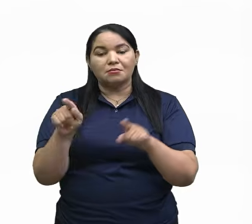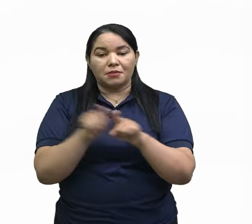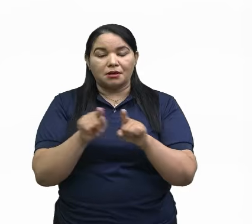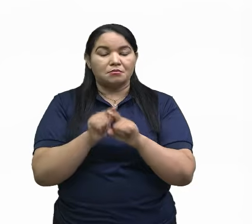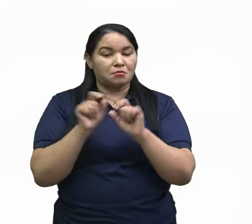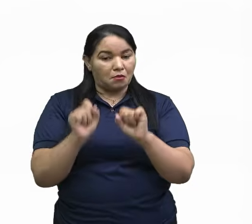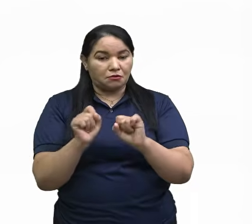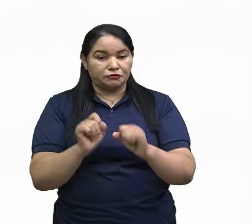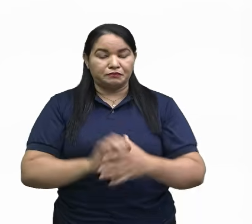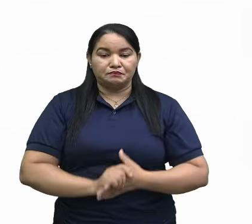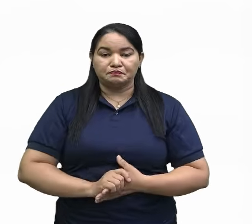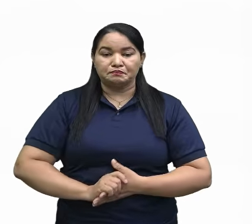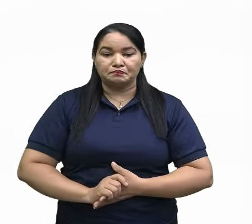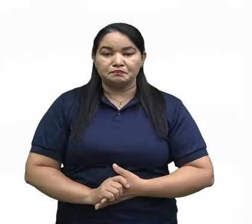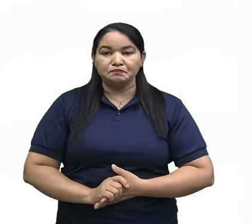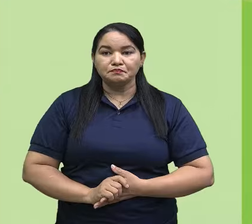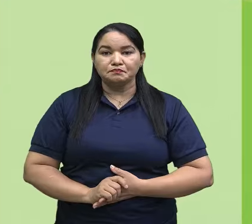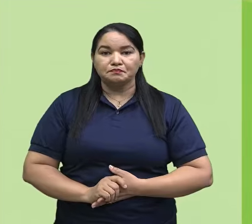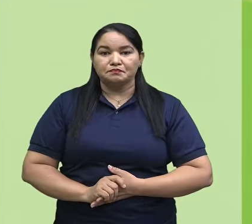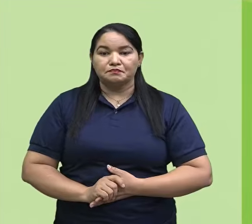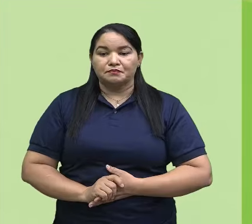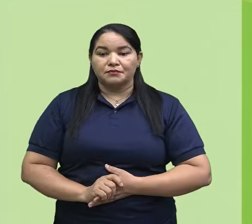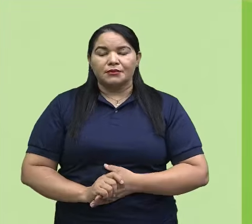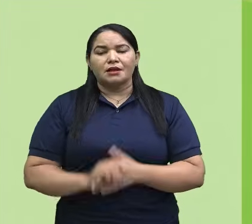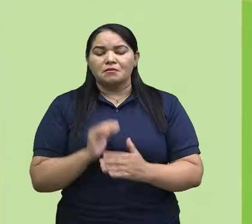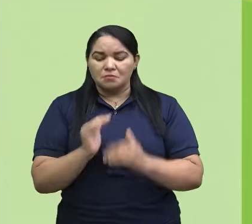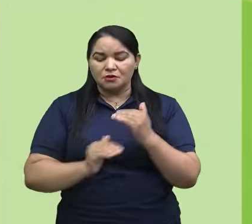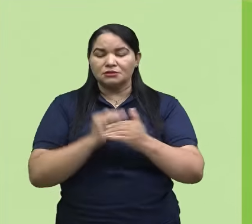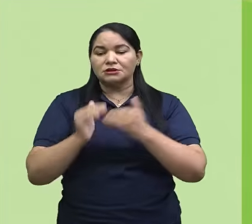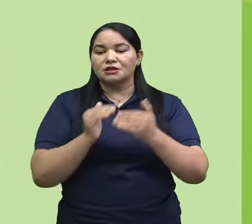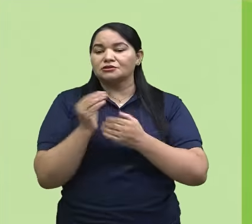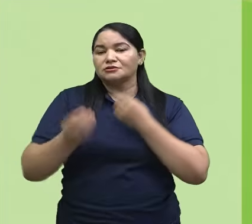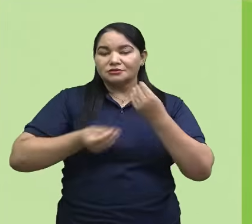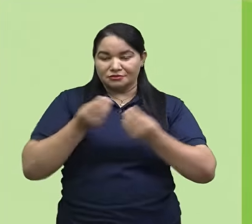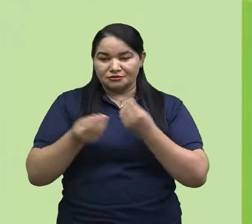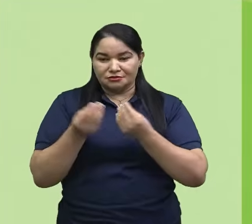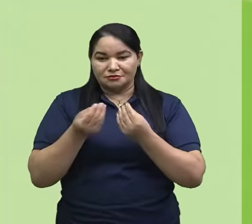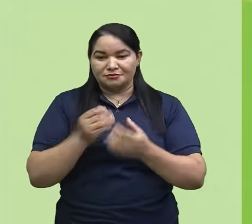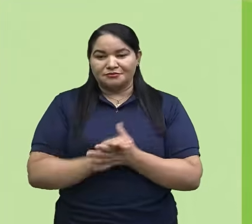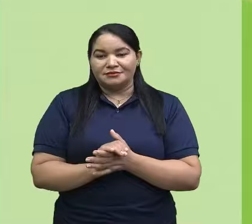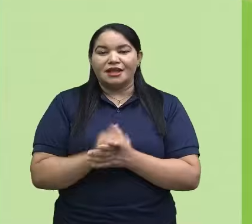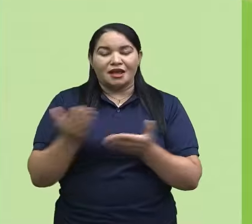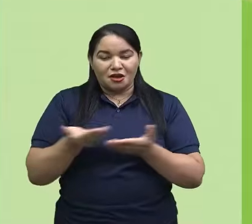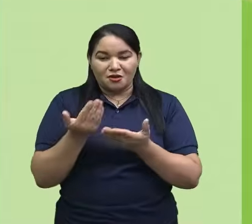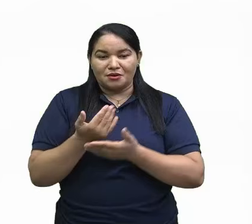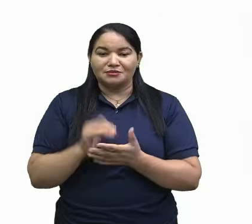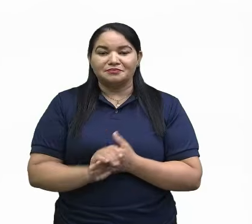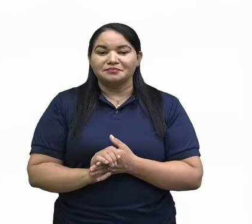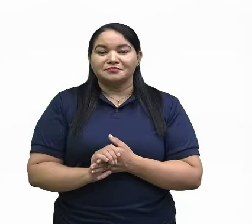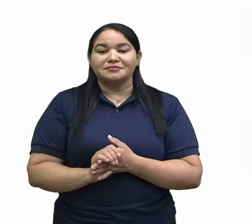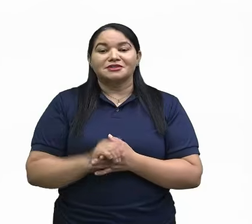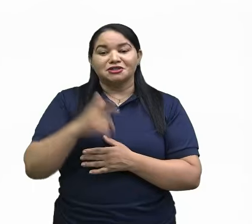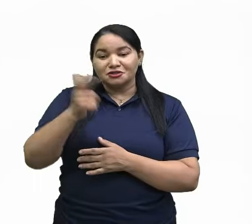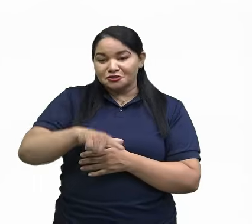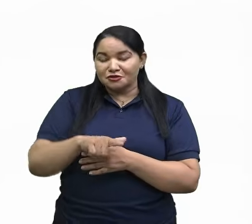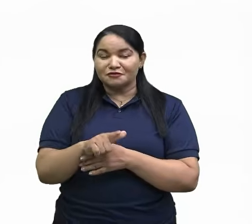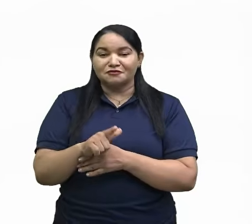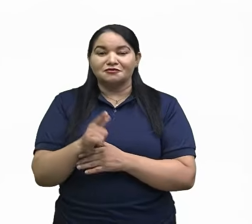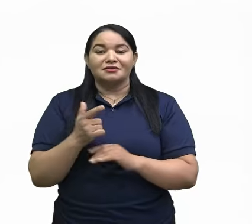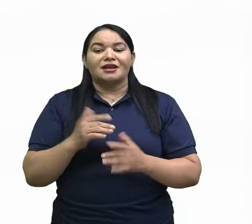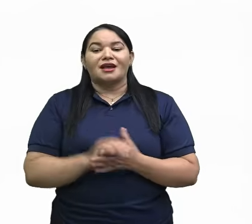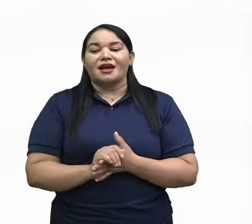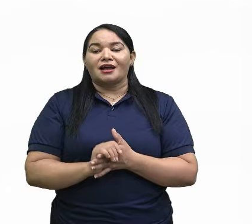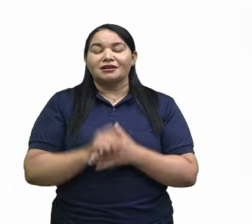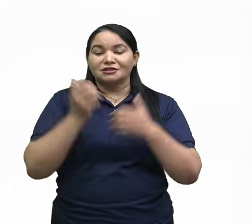pouco, né? Bom, então, que processo é esse de galvanoplastia? Aí vamos voltar lá para o conceito, né? Então, ele é